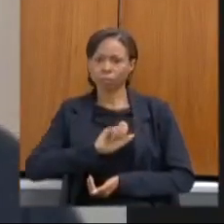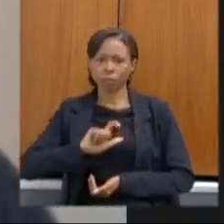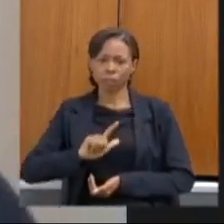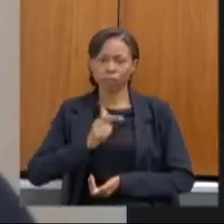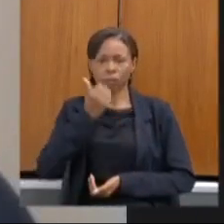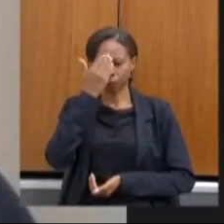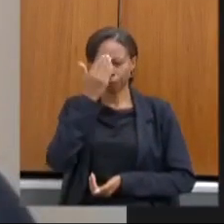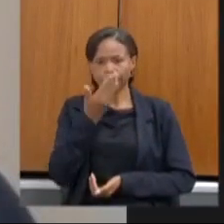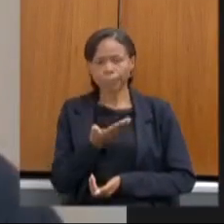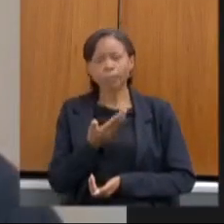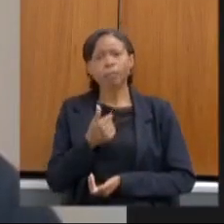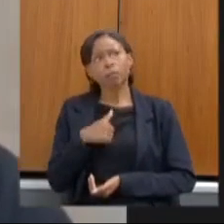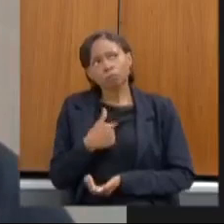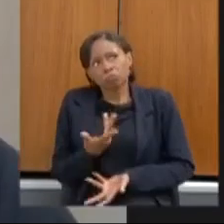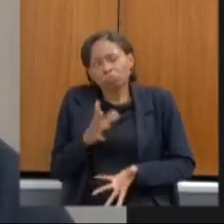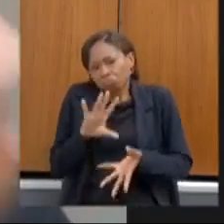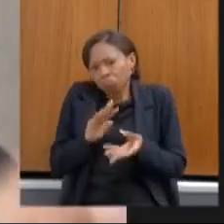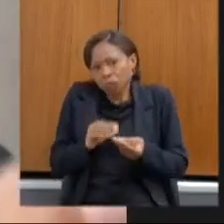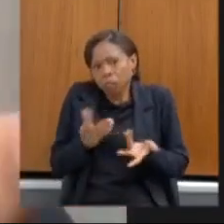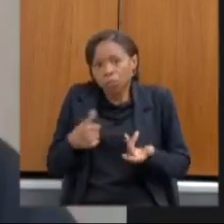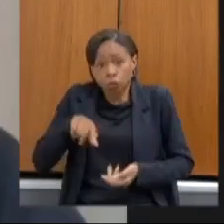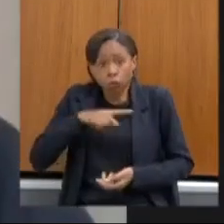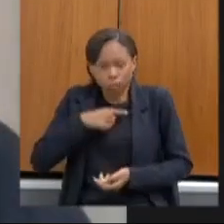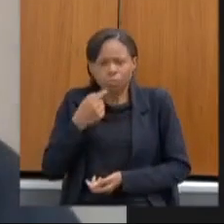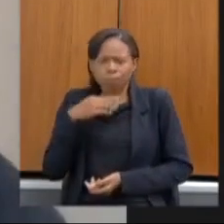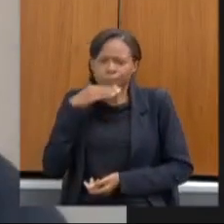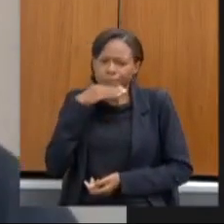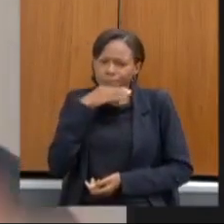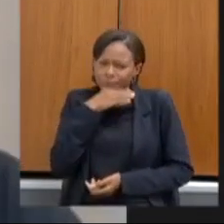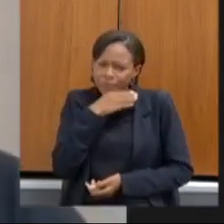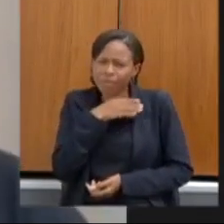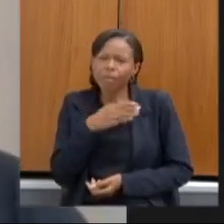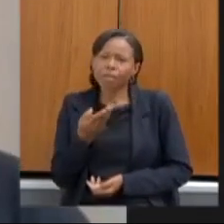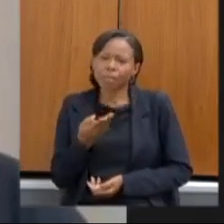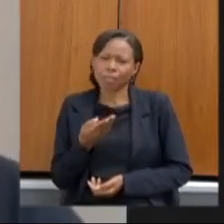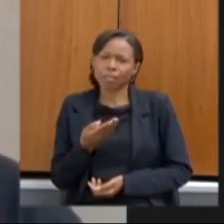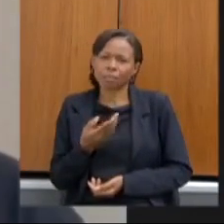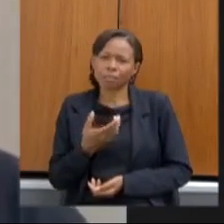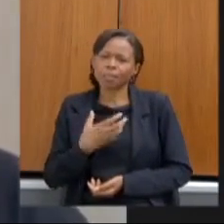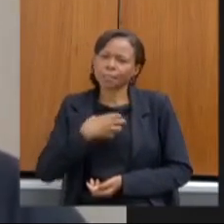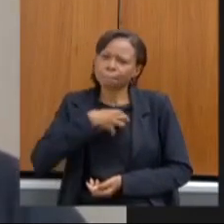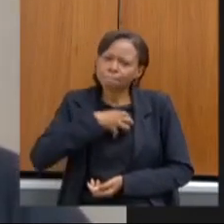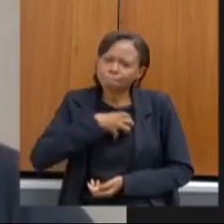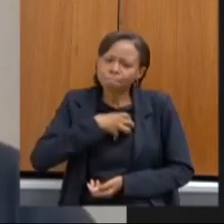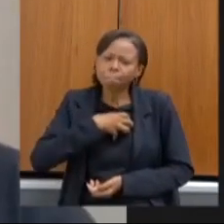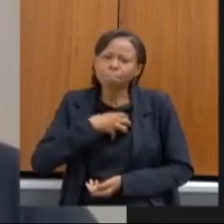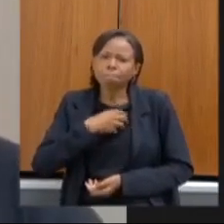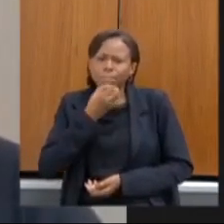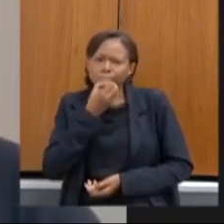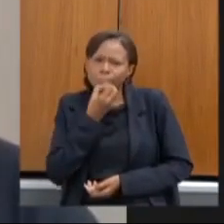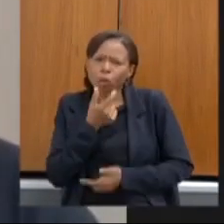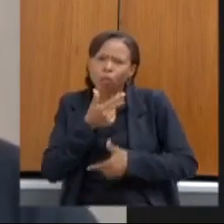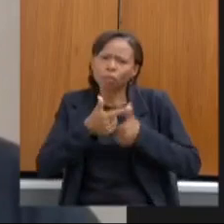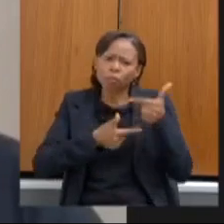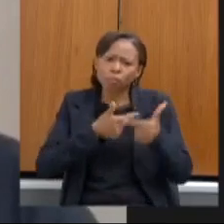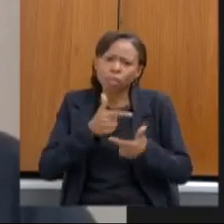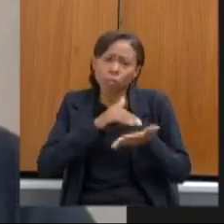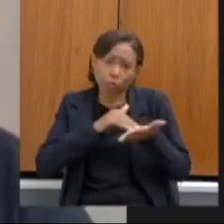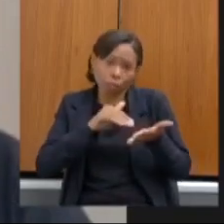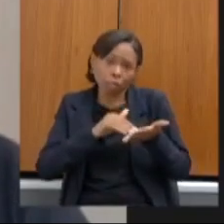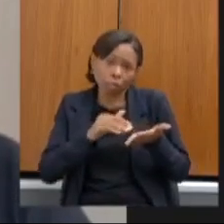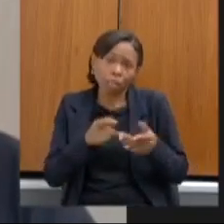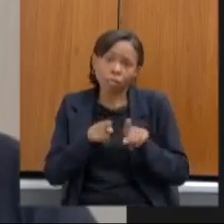é do Rei isso a gente vê a boa vontade né do secretário Fernando do governo